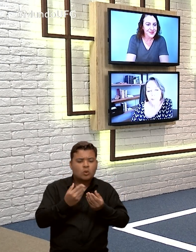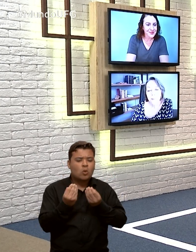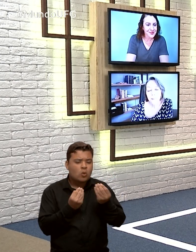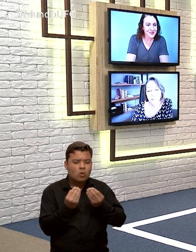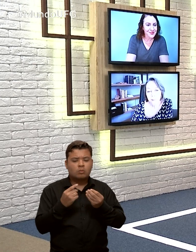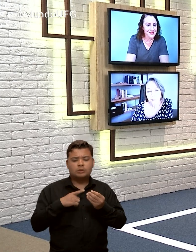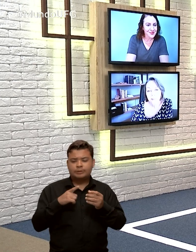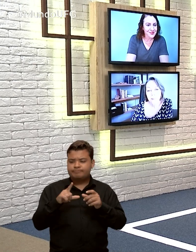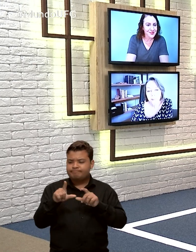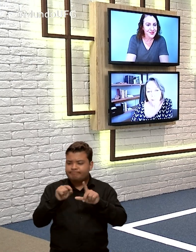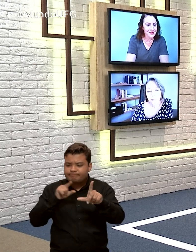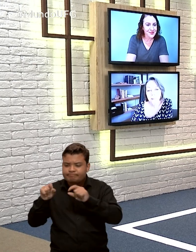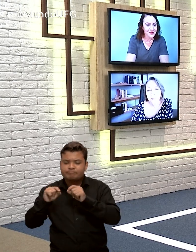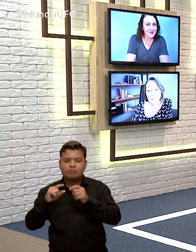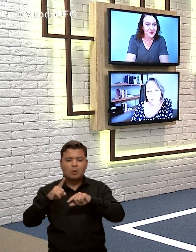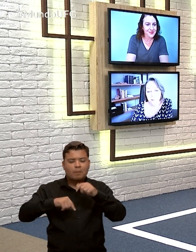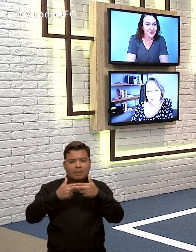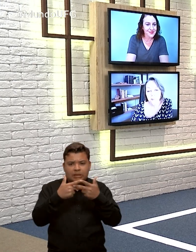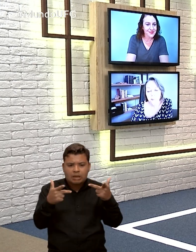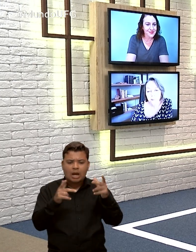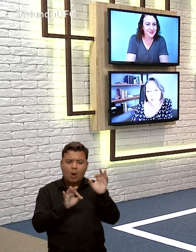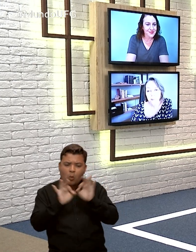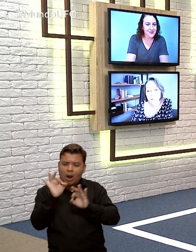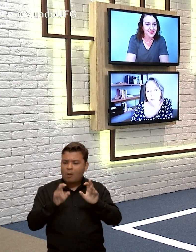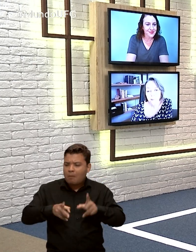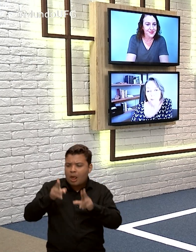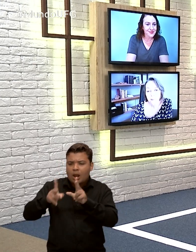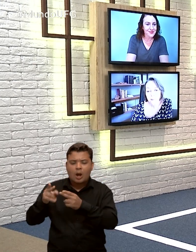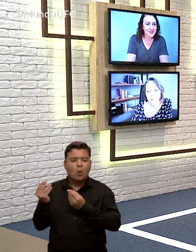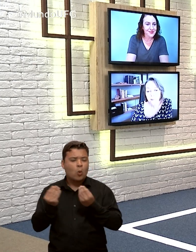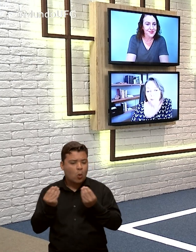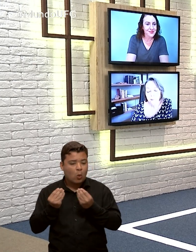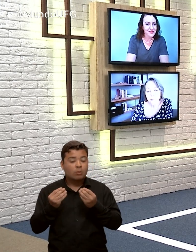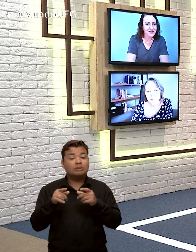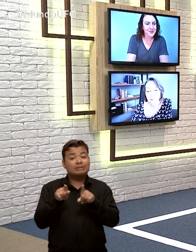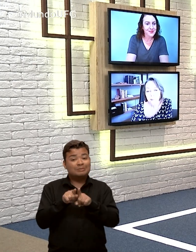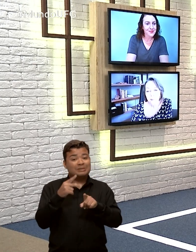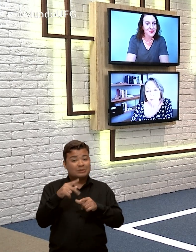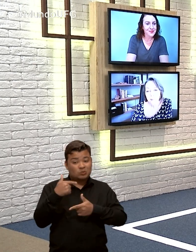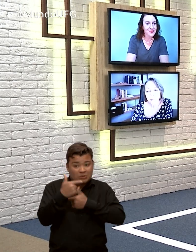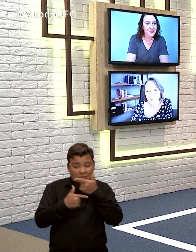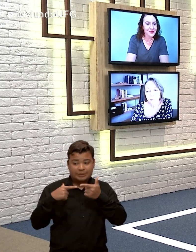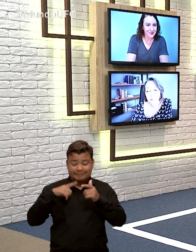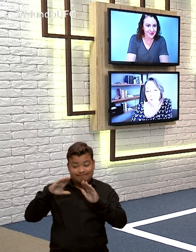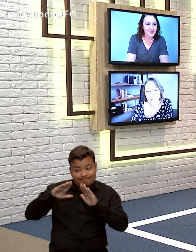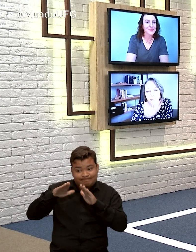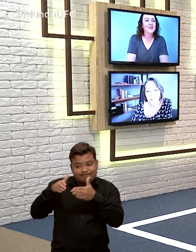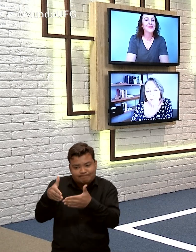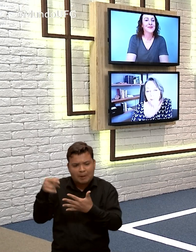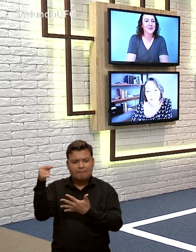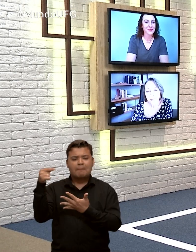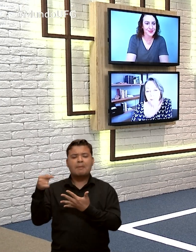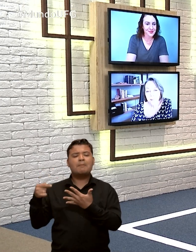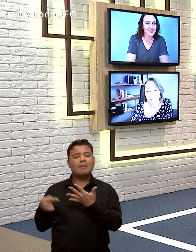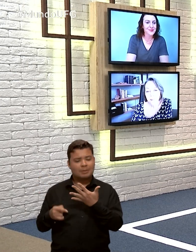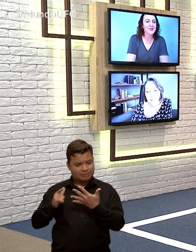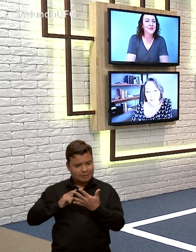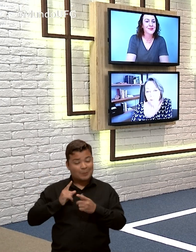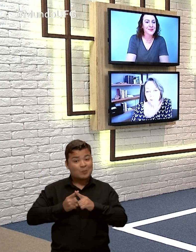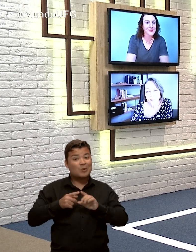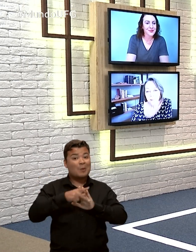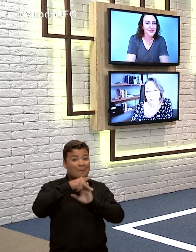edição, de separação do material e as especificidades também que tem o processo desse projeto,